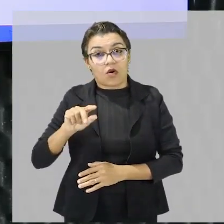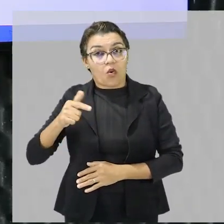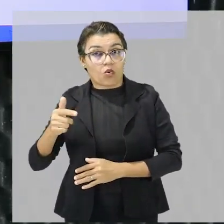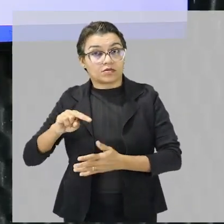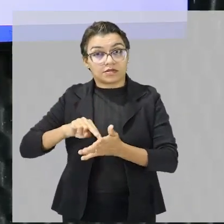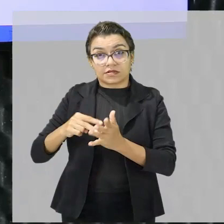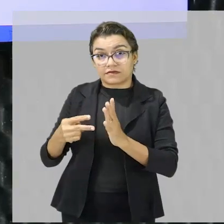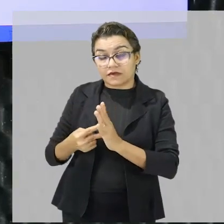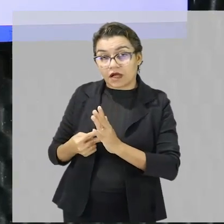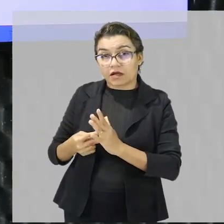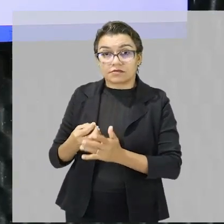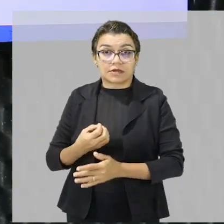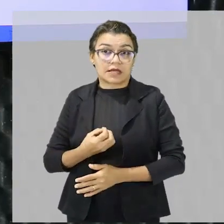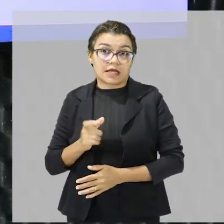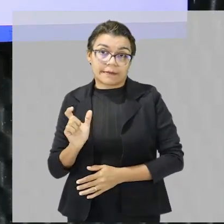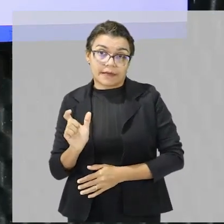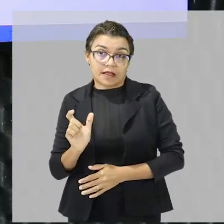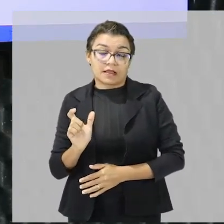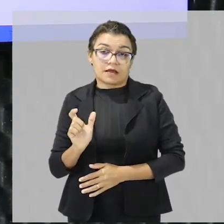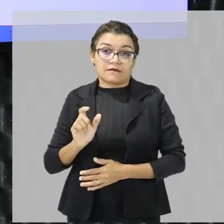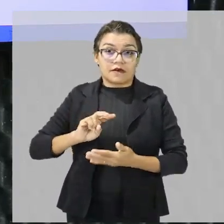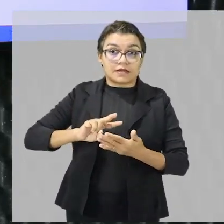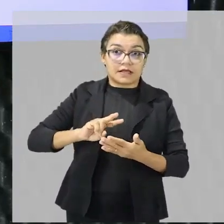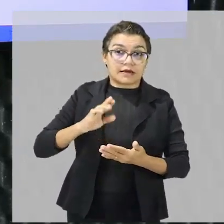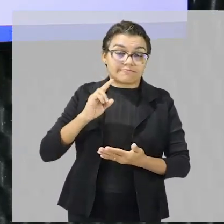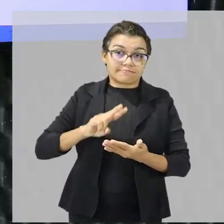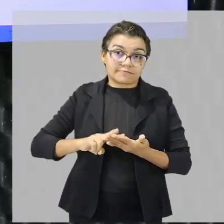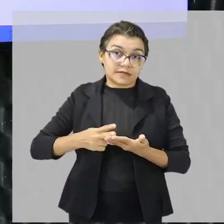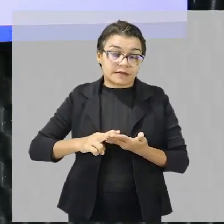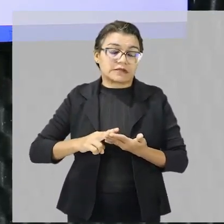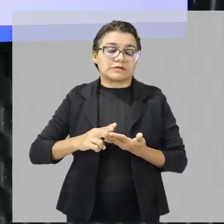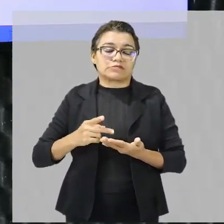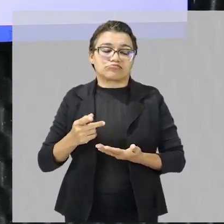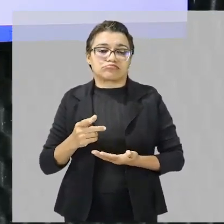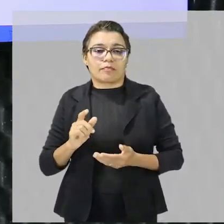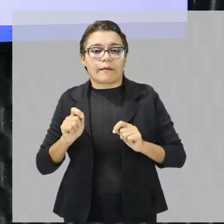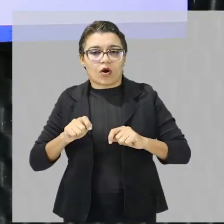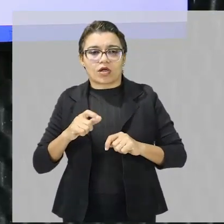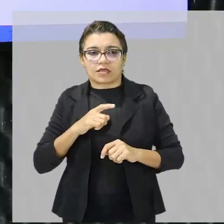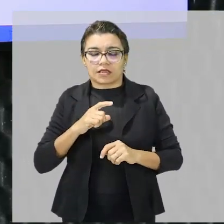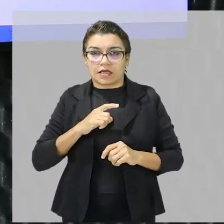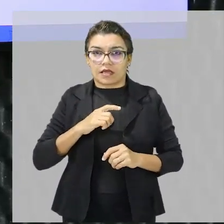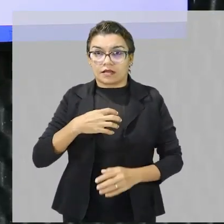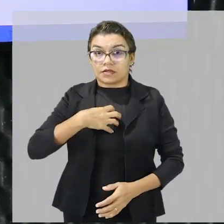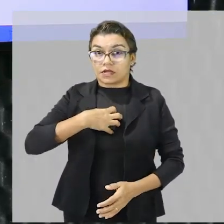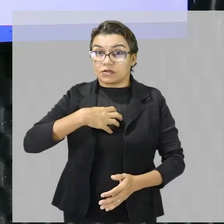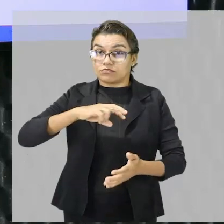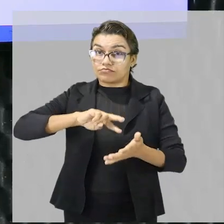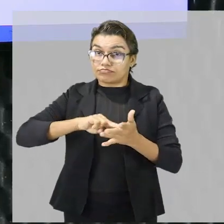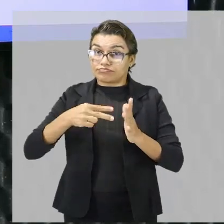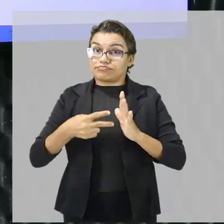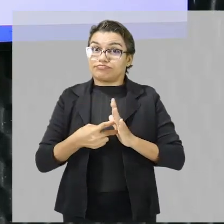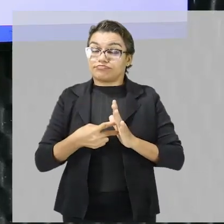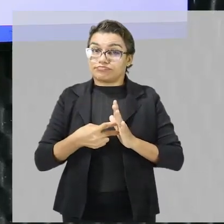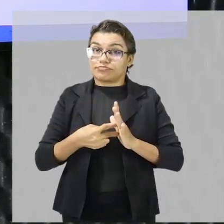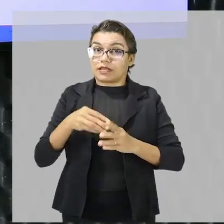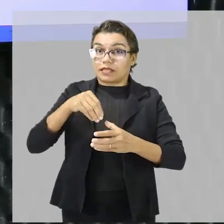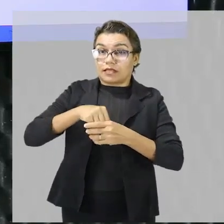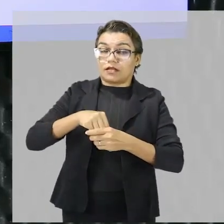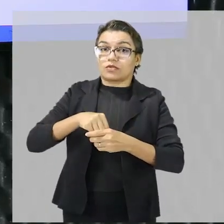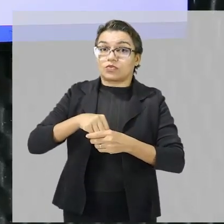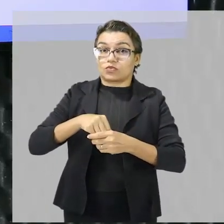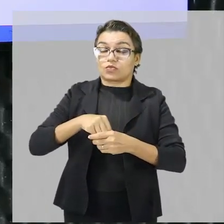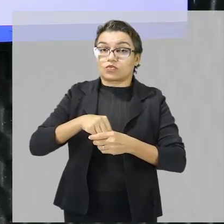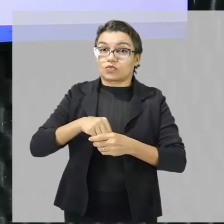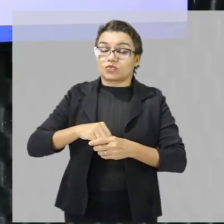esta expressão, da interpretação que ela pode ter, da semântica ou do sentido, né,